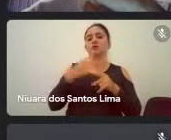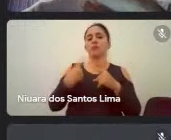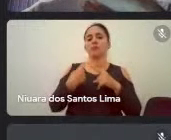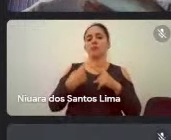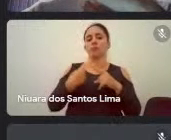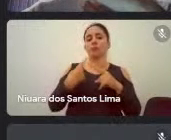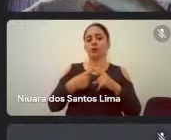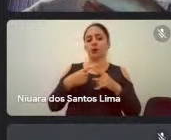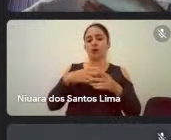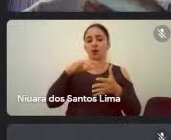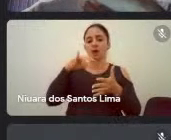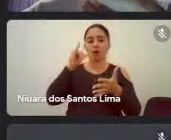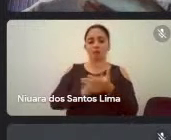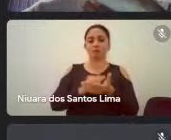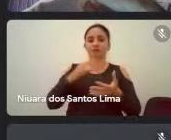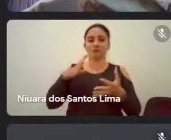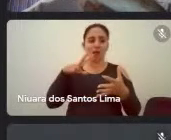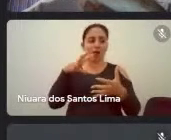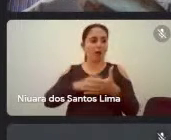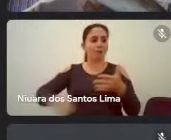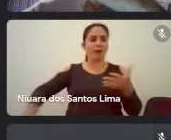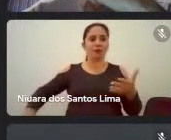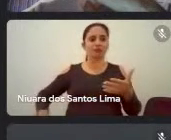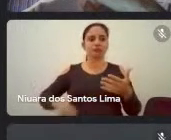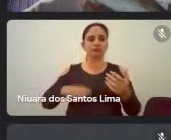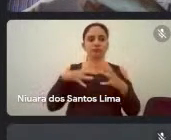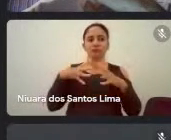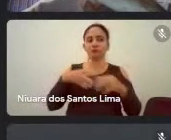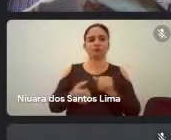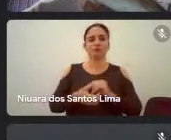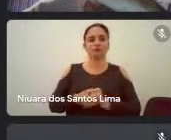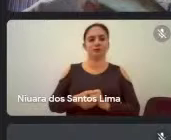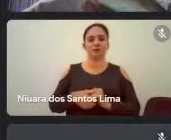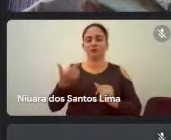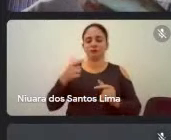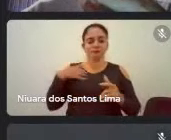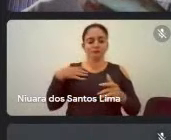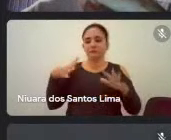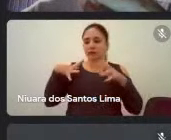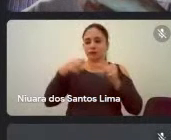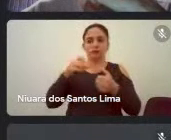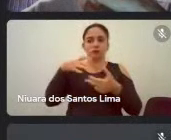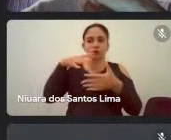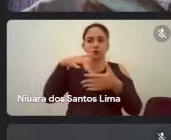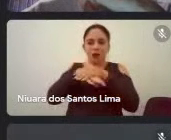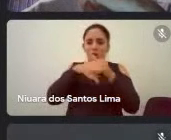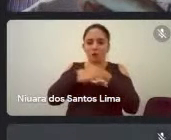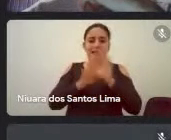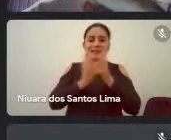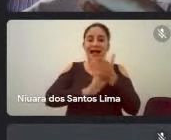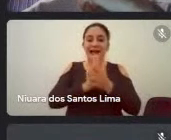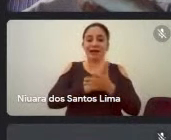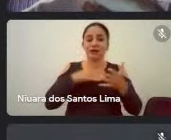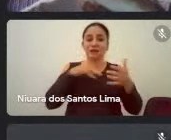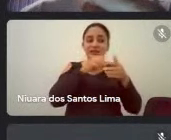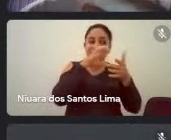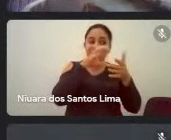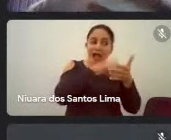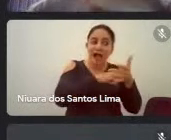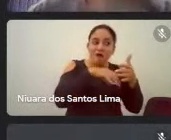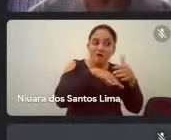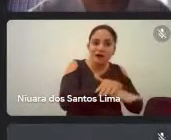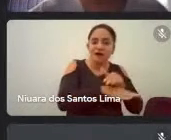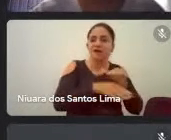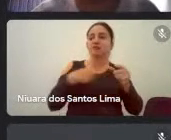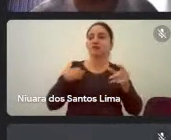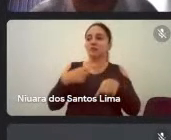apagou tudo que eu tinha feito. E eu não tinha todos os dados salvos, eu estava salvando no momento que ele apagou,